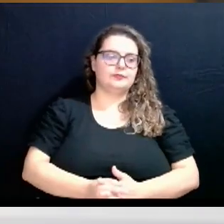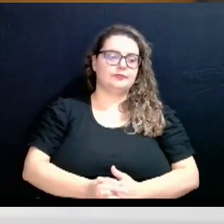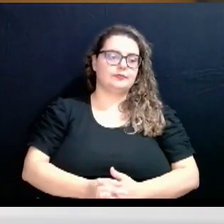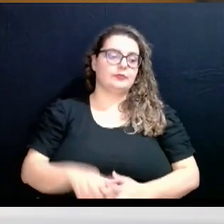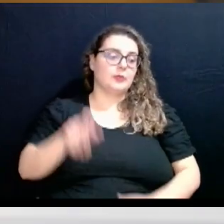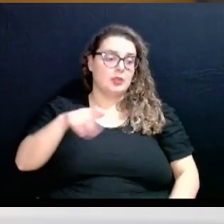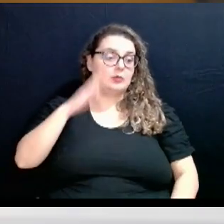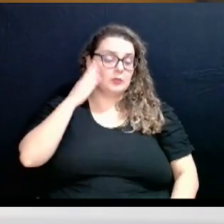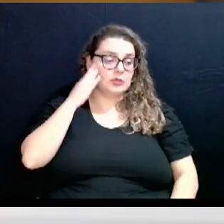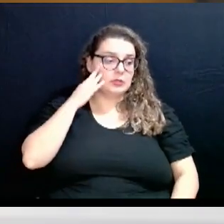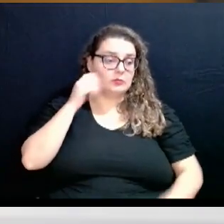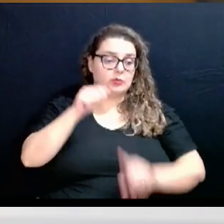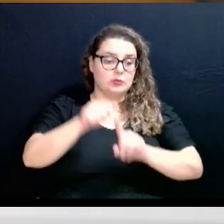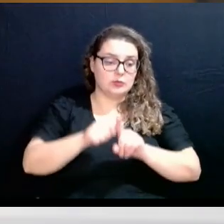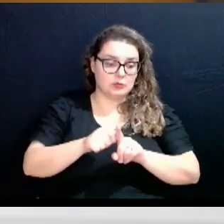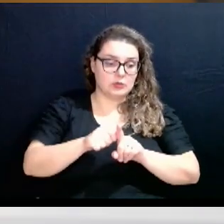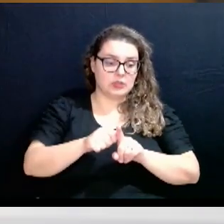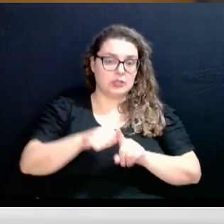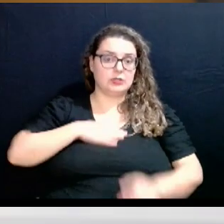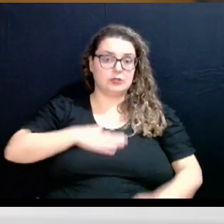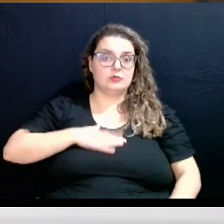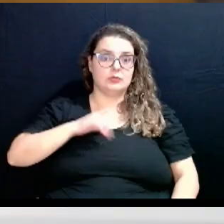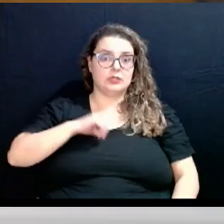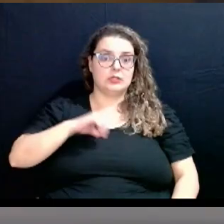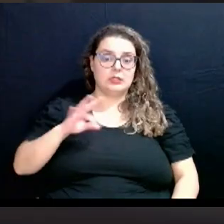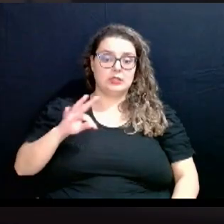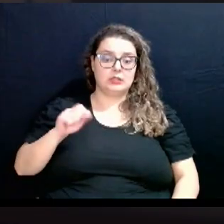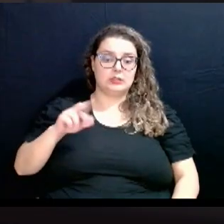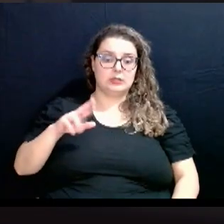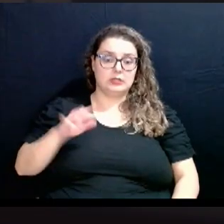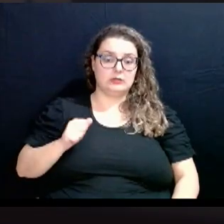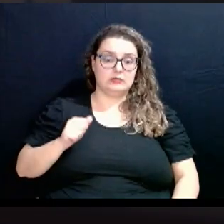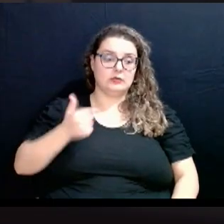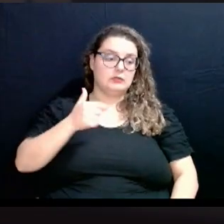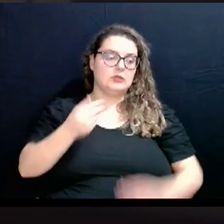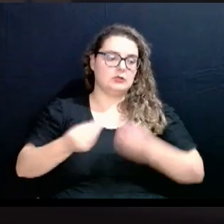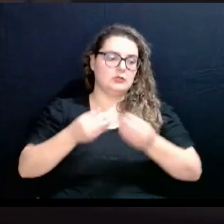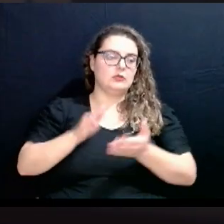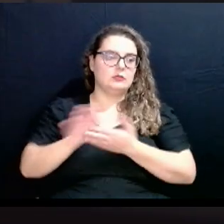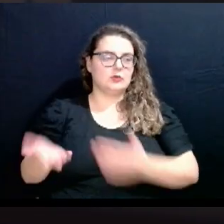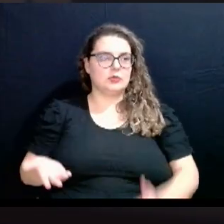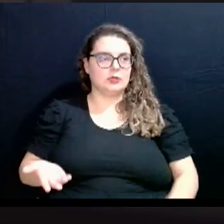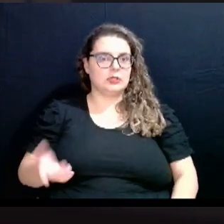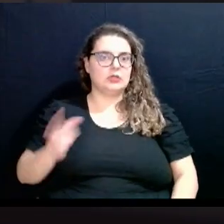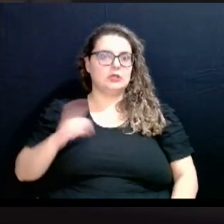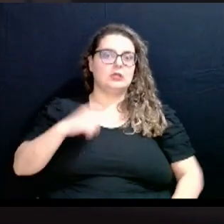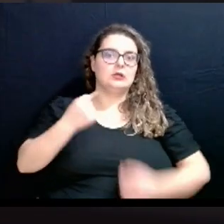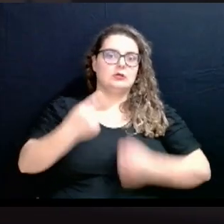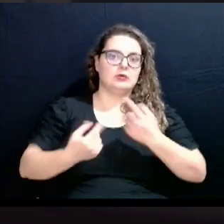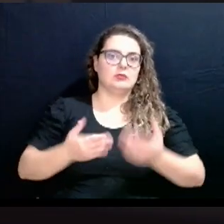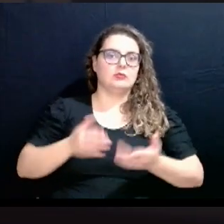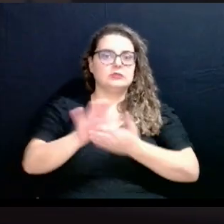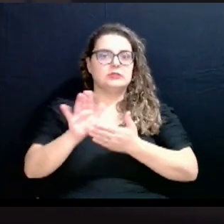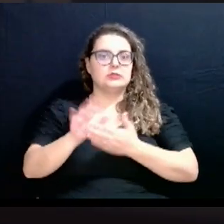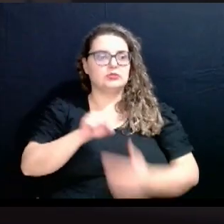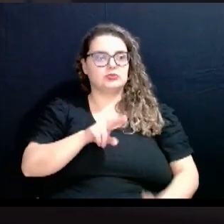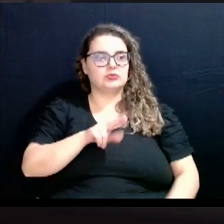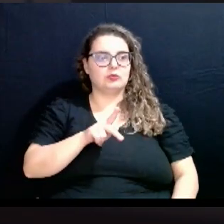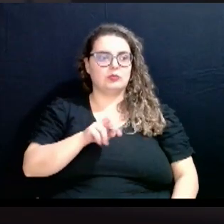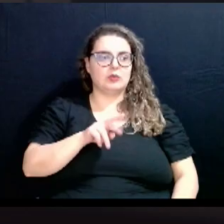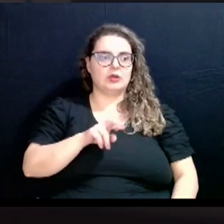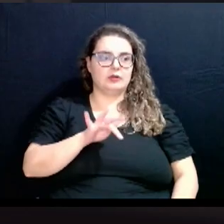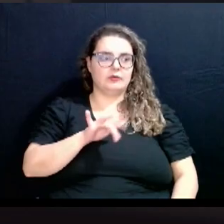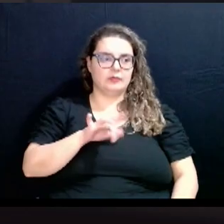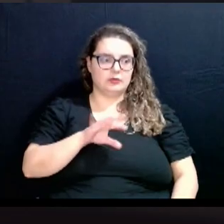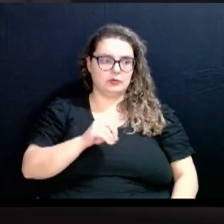exemplo, a pessoa sabe que nesse mês de agosto vai ter essa tarifa, não vai ter escapatória. evitar de ter alguns gastos supérfluos durante